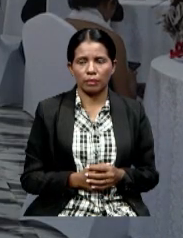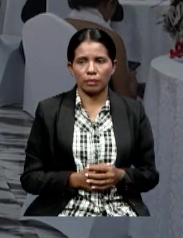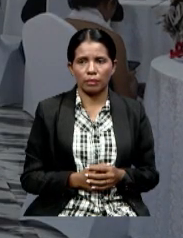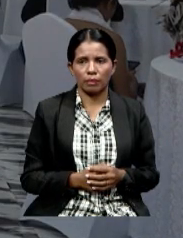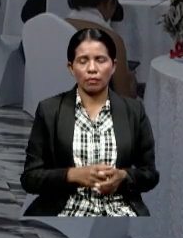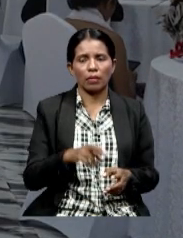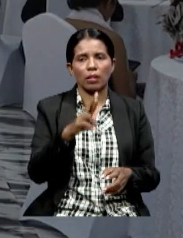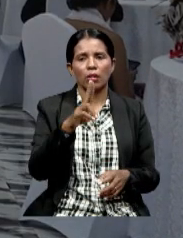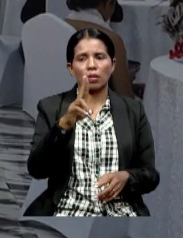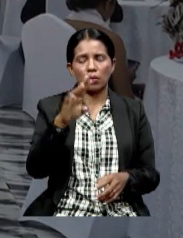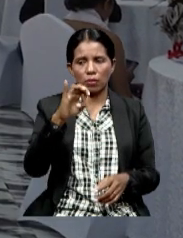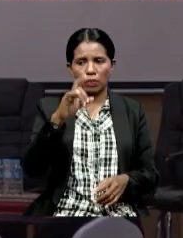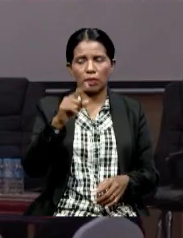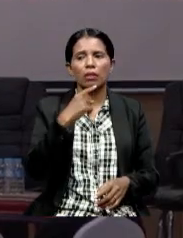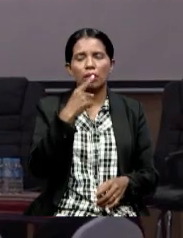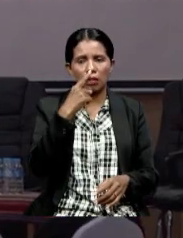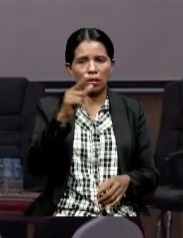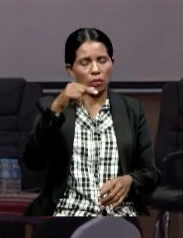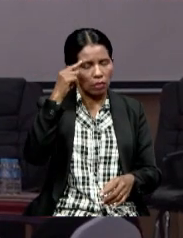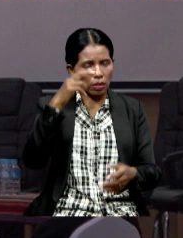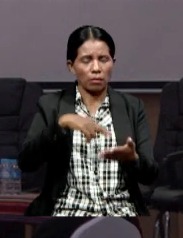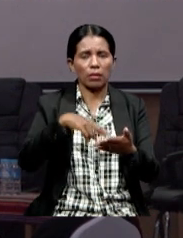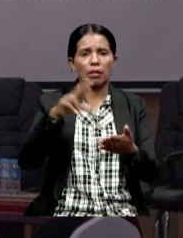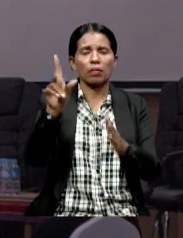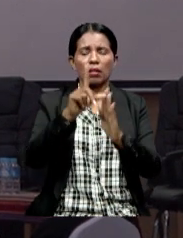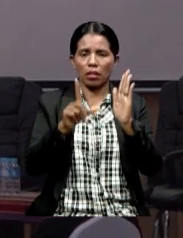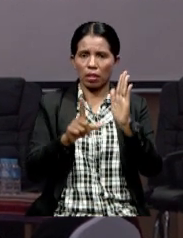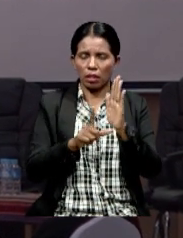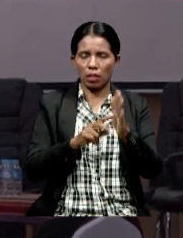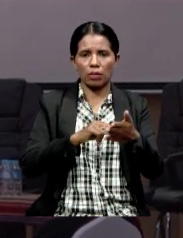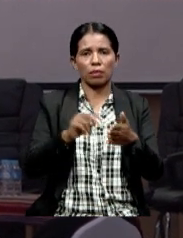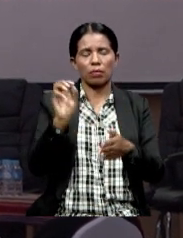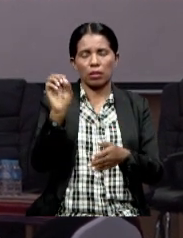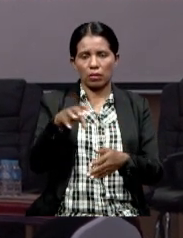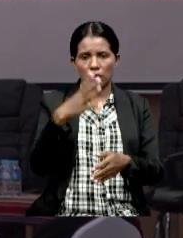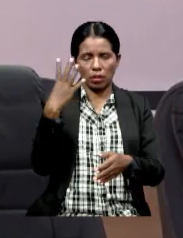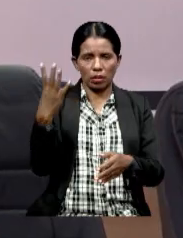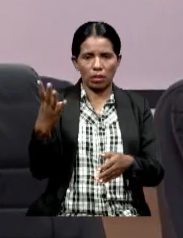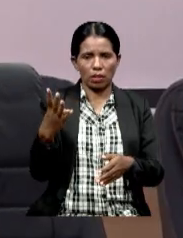Rui Maria de Araújo atende, mas o governo aprova o decreto lei número